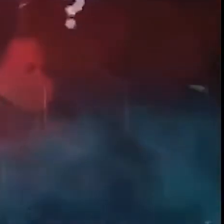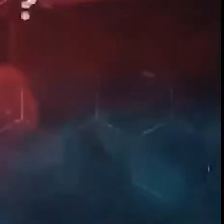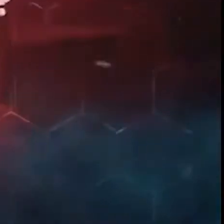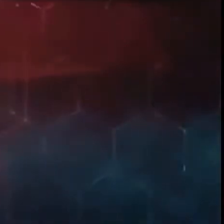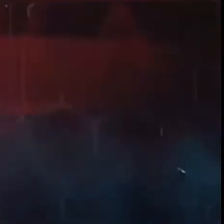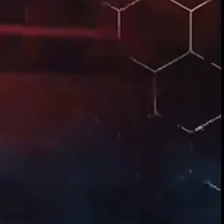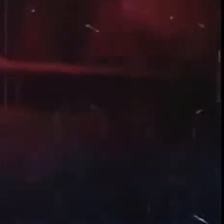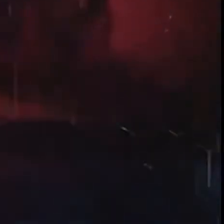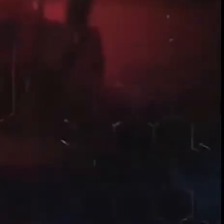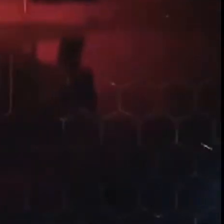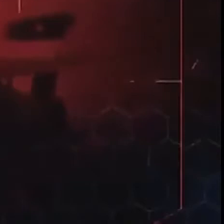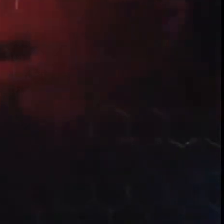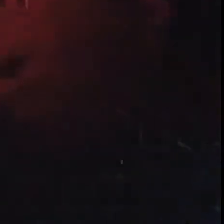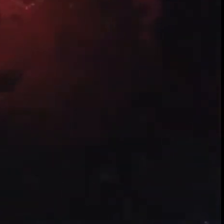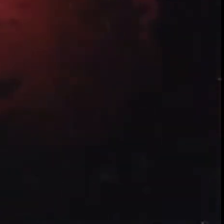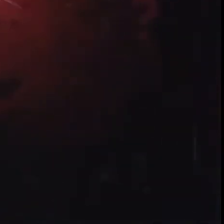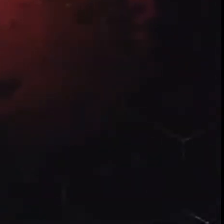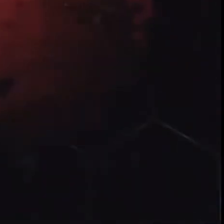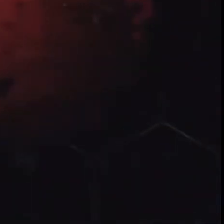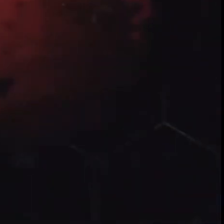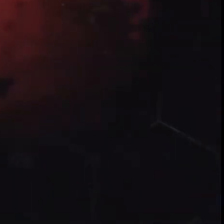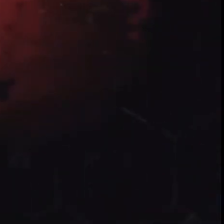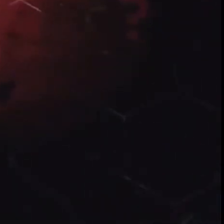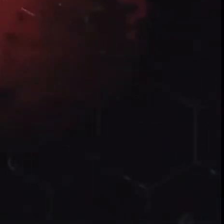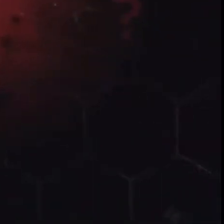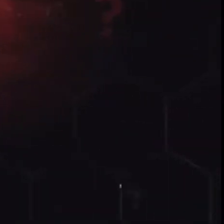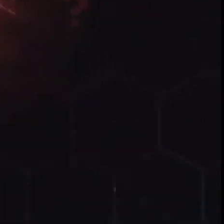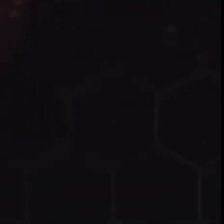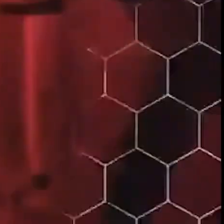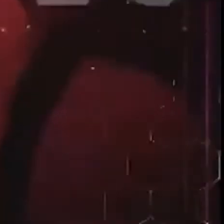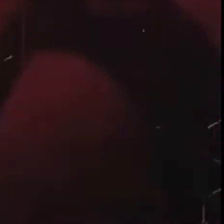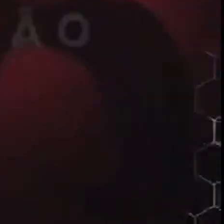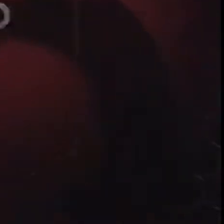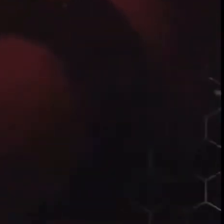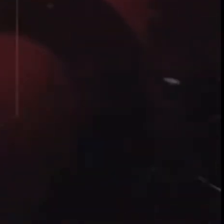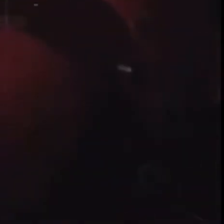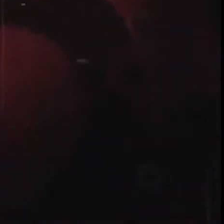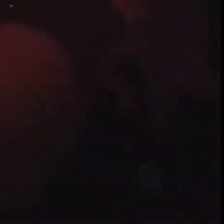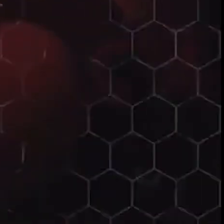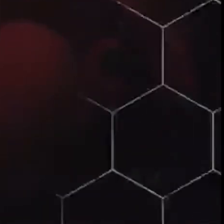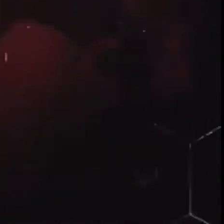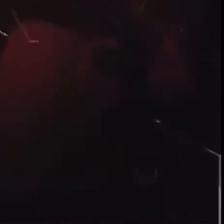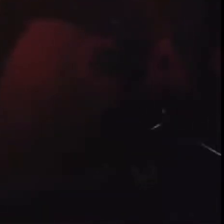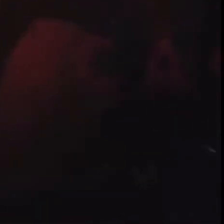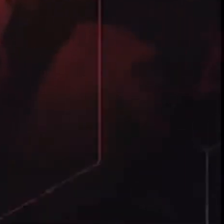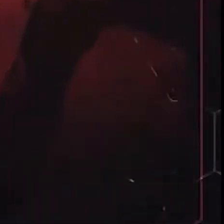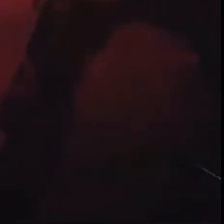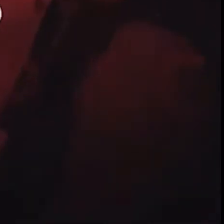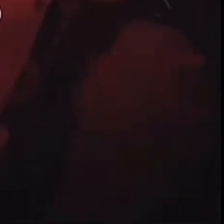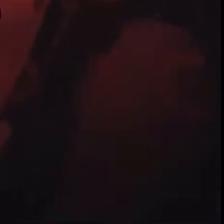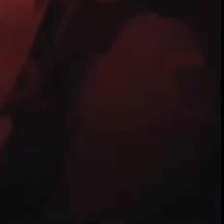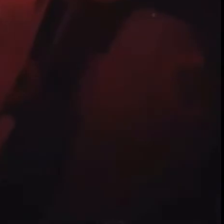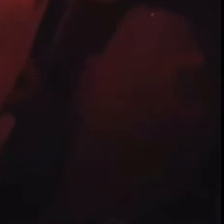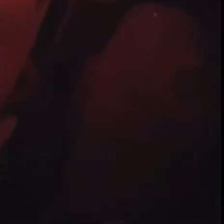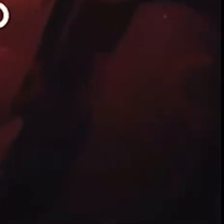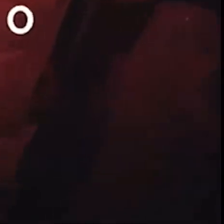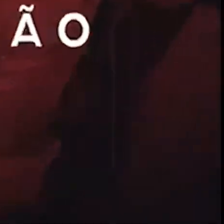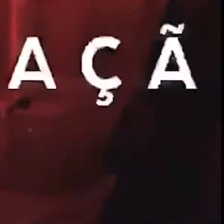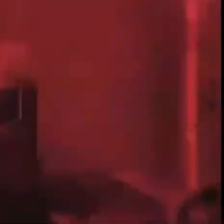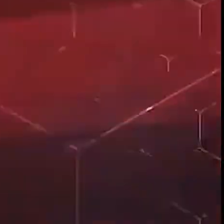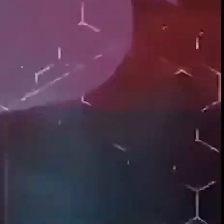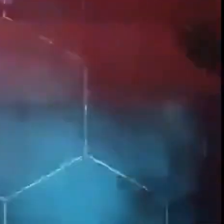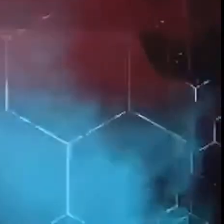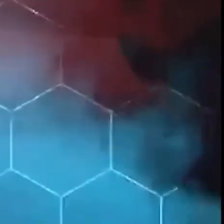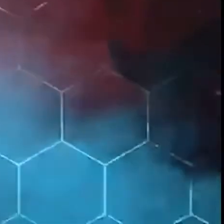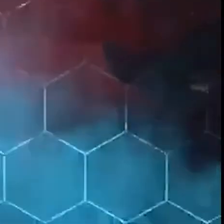Tem algum problema na sua rua? Conta pra gente. Queremos te ajudar a resolver. Denúncias, sugestões e sua participação